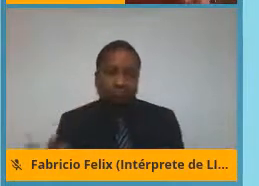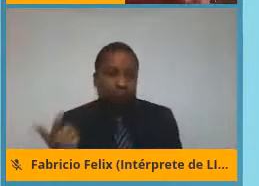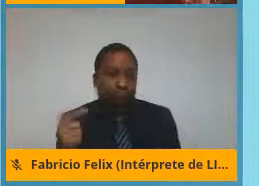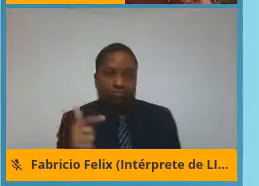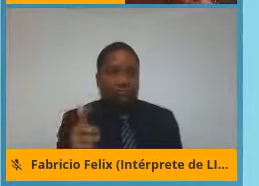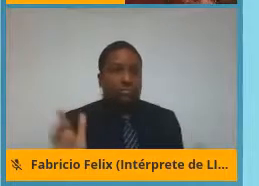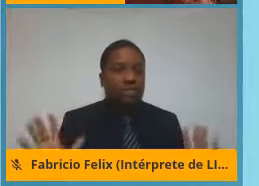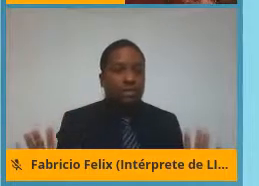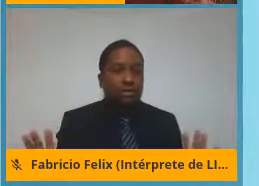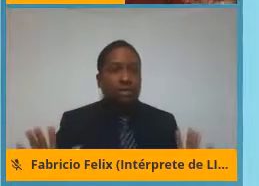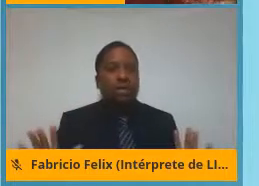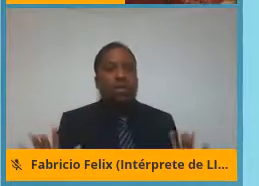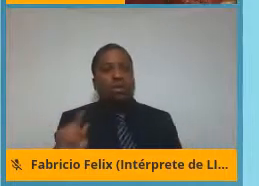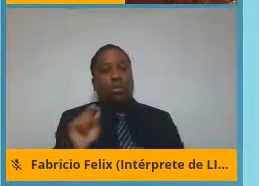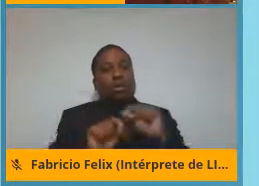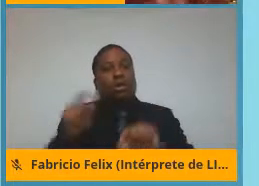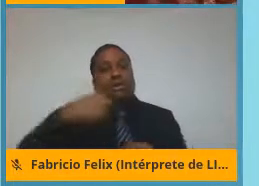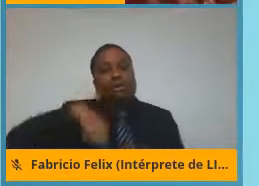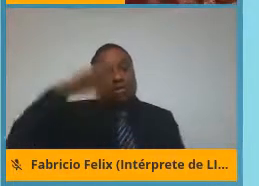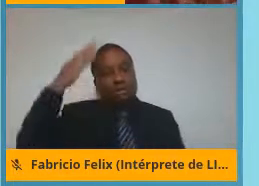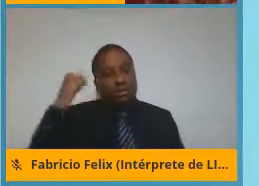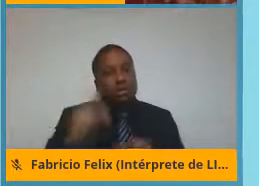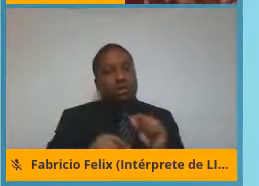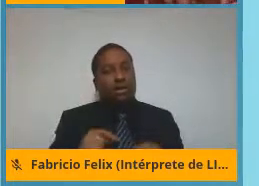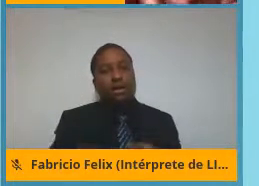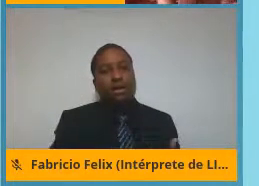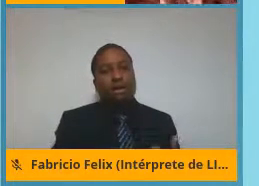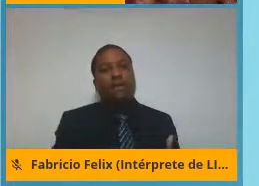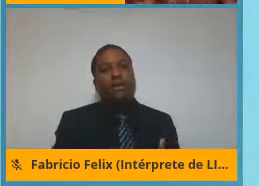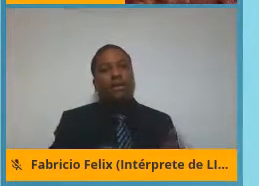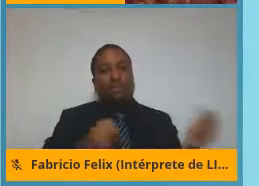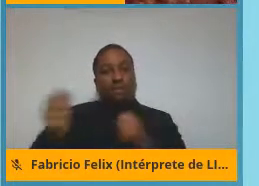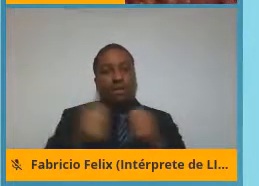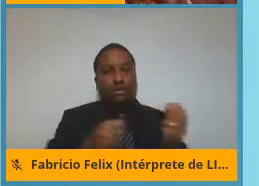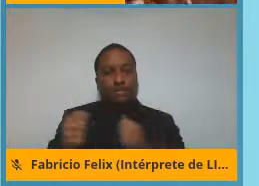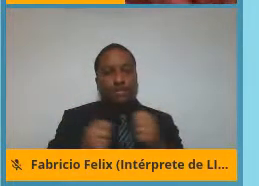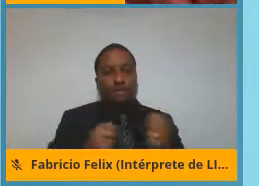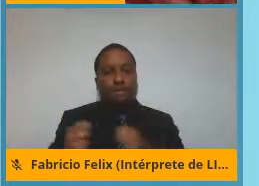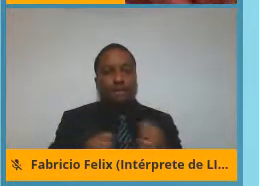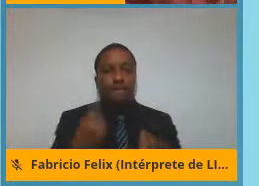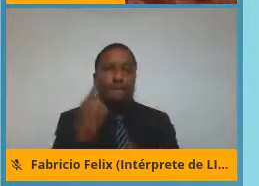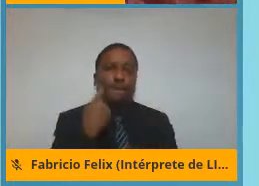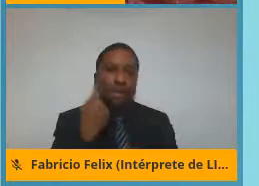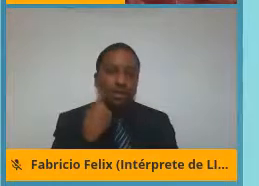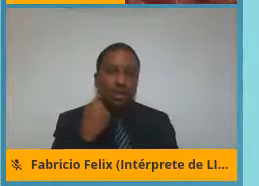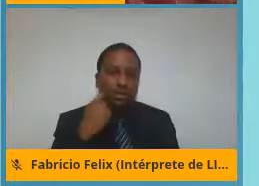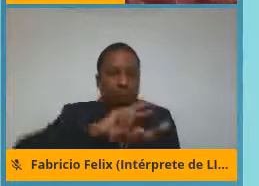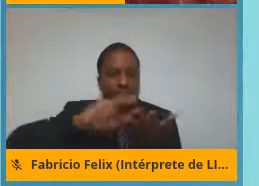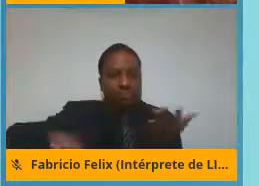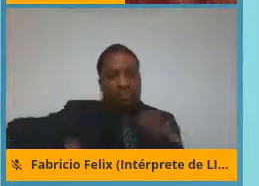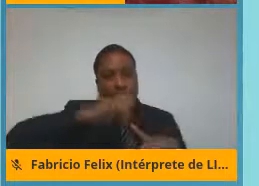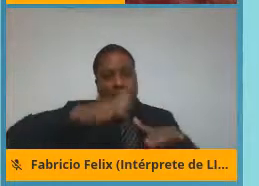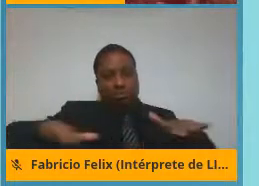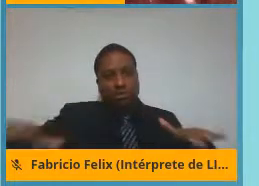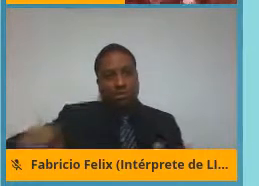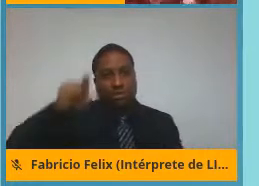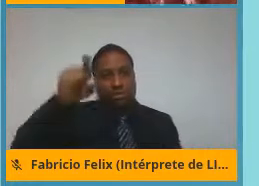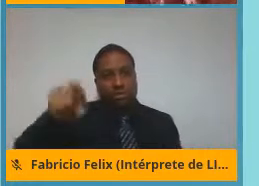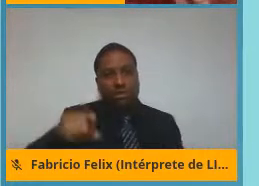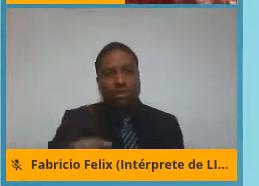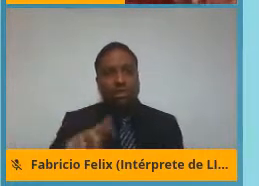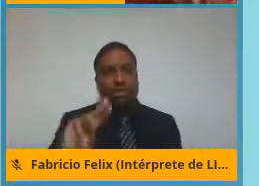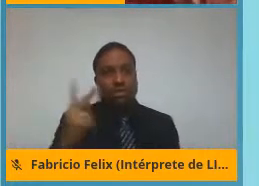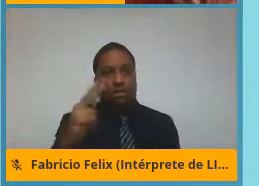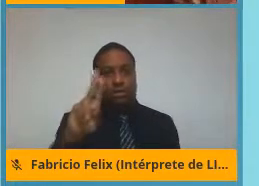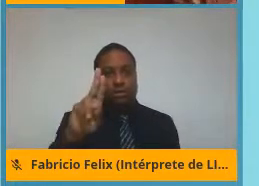Então, o que a gente sabe é que no mercado, né, de frutos do mar, de Wuhan, aconteceu exatamente, provavelmente,